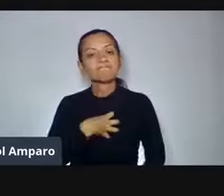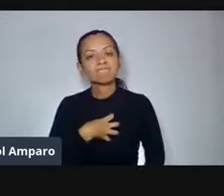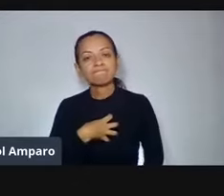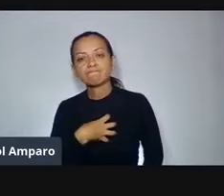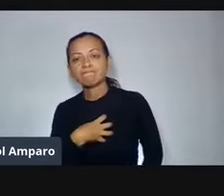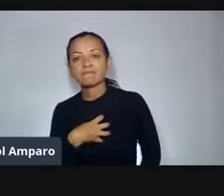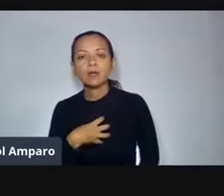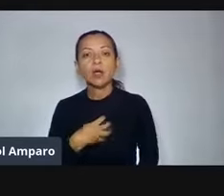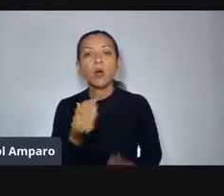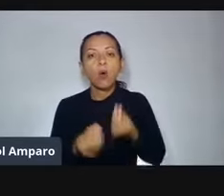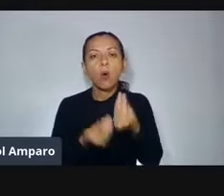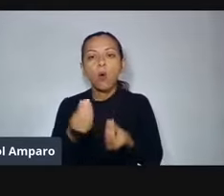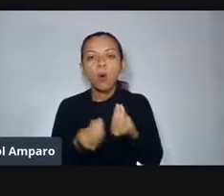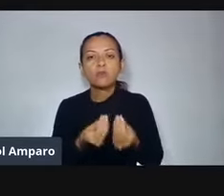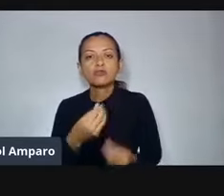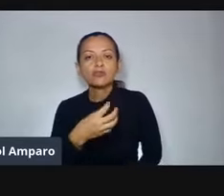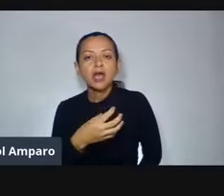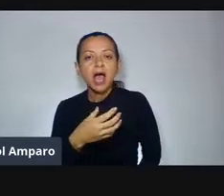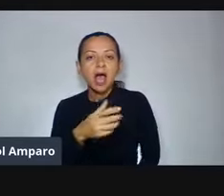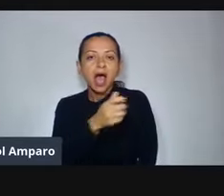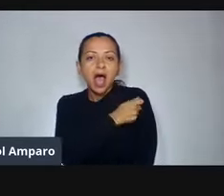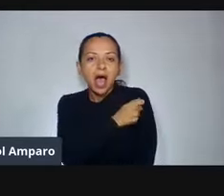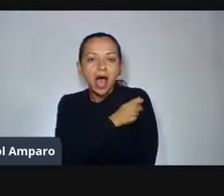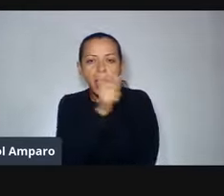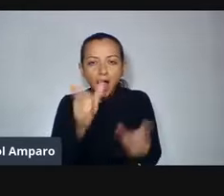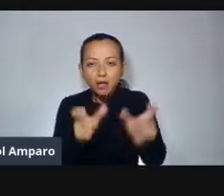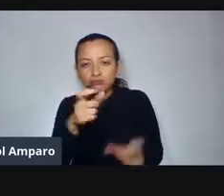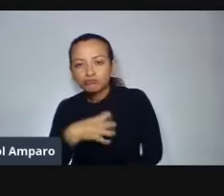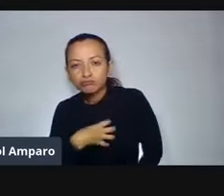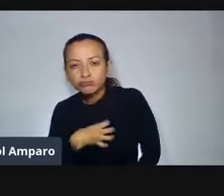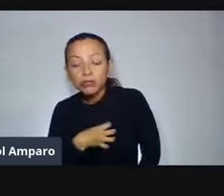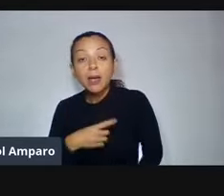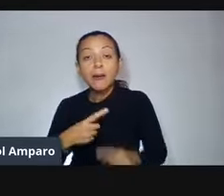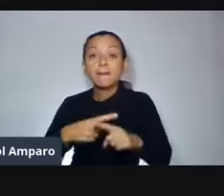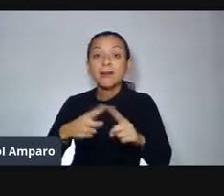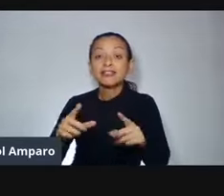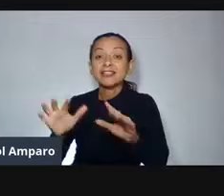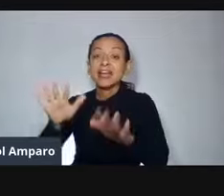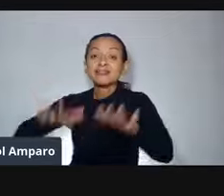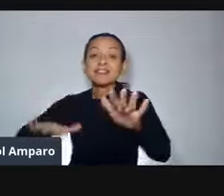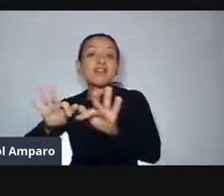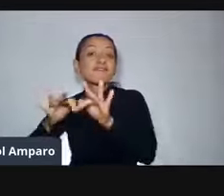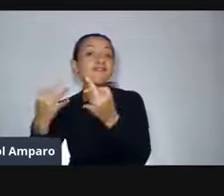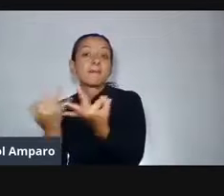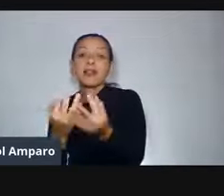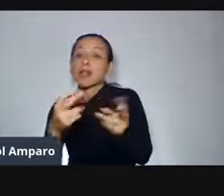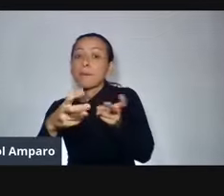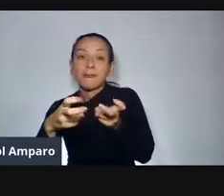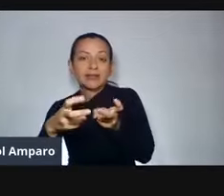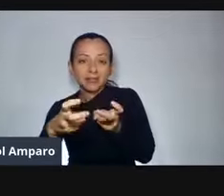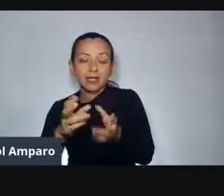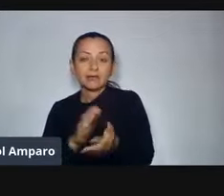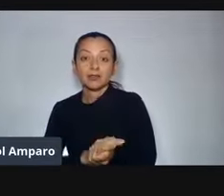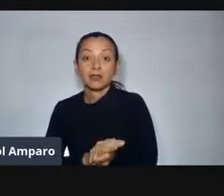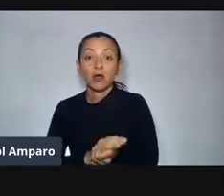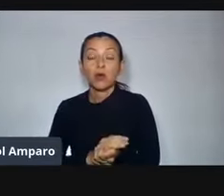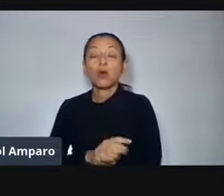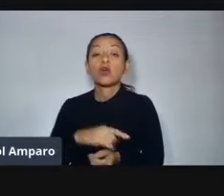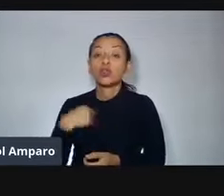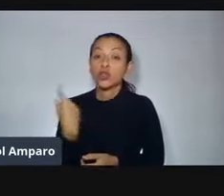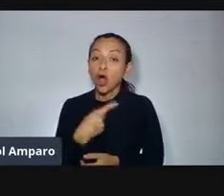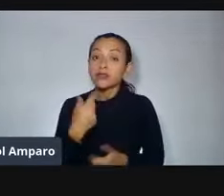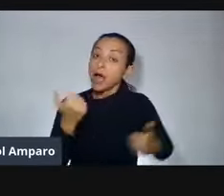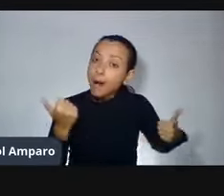qualquer outra matéria, o papai e a mamãe não estão vendo. Então, nós não estamos educando, nós estamos reeducando da mesma